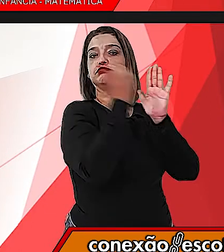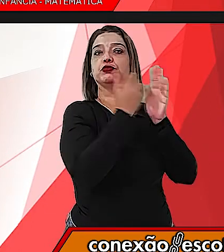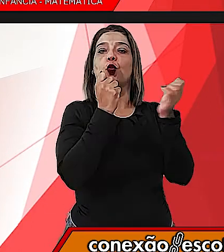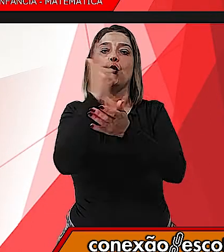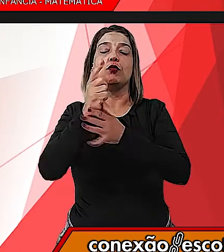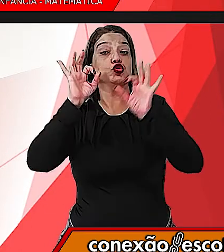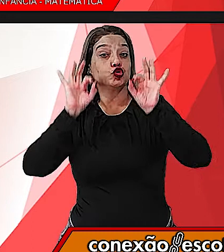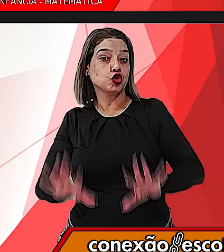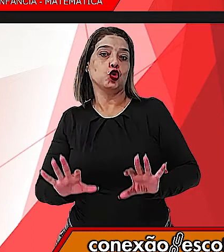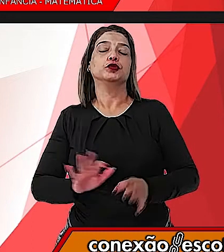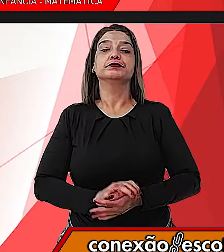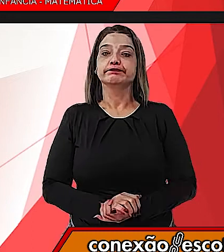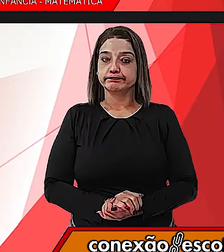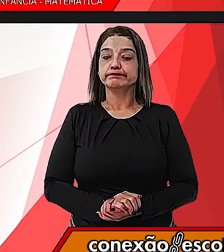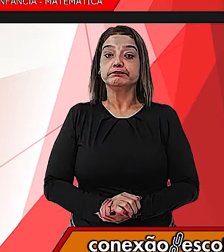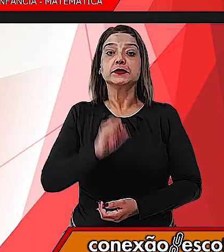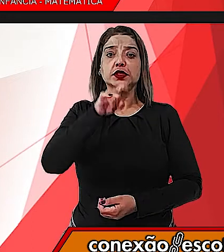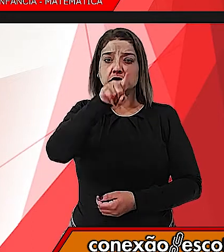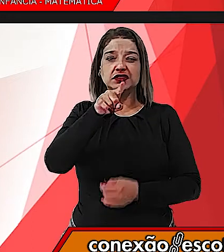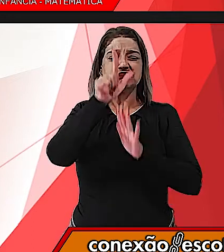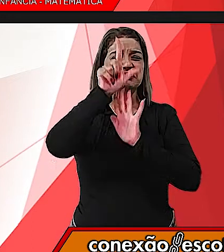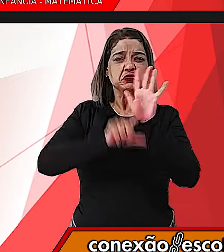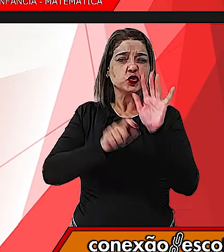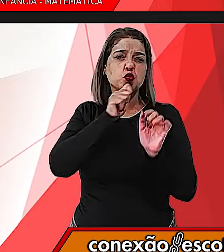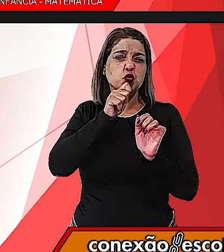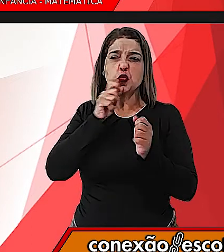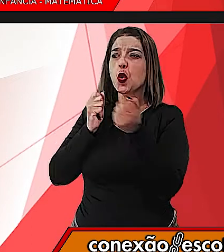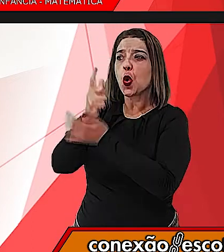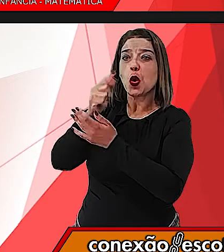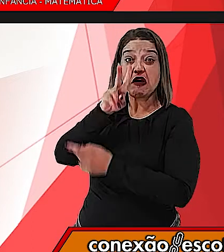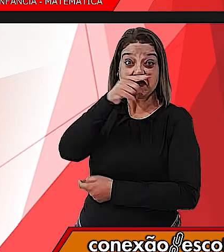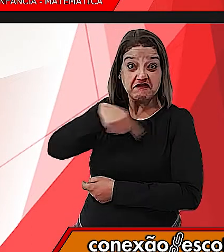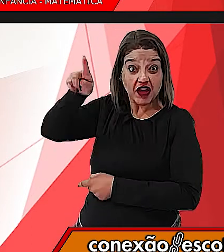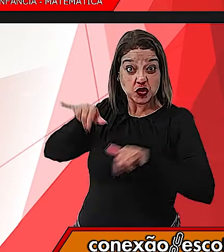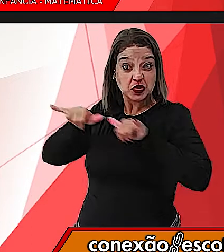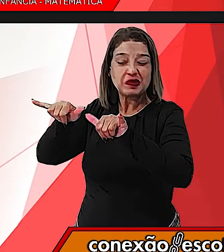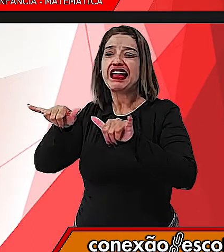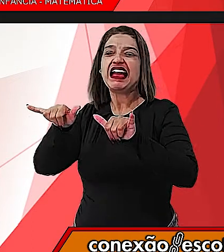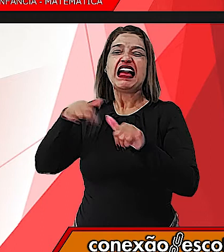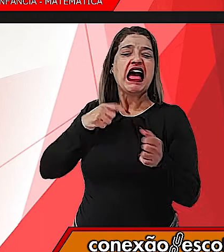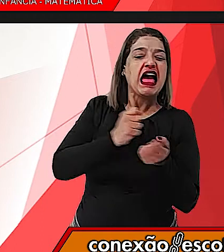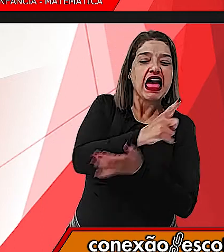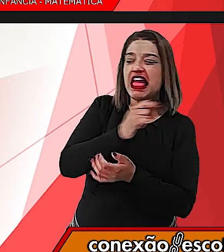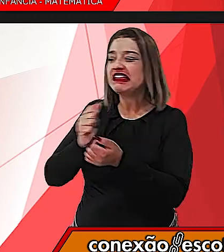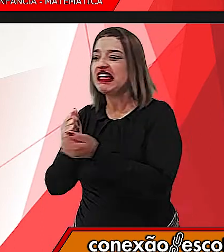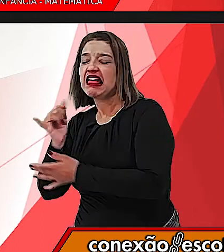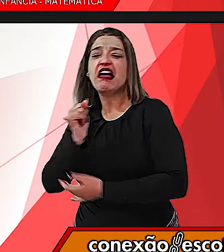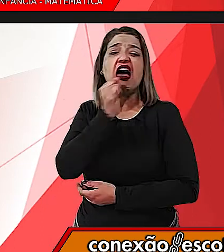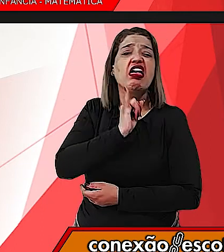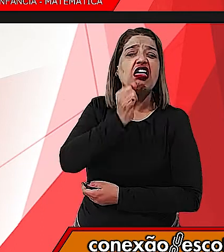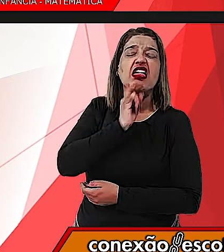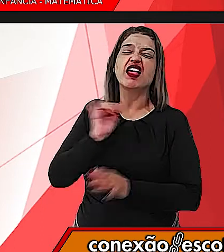vai sem lista de supermercado, às vezes você compra algo mais que você nem precisava. Então,